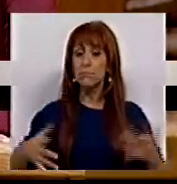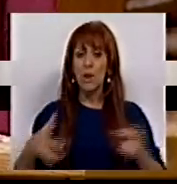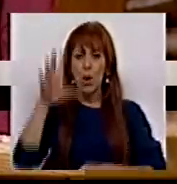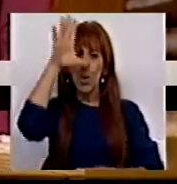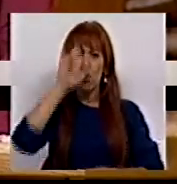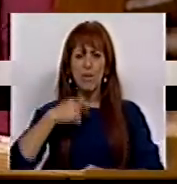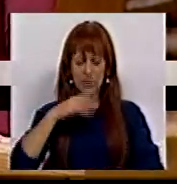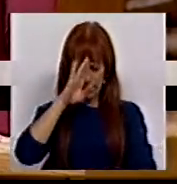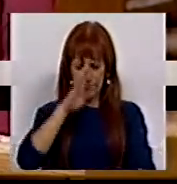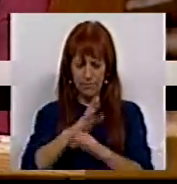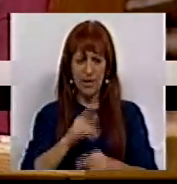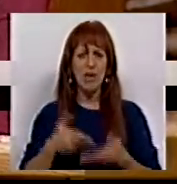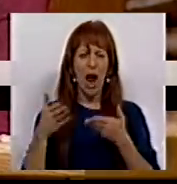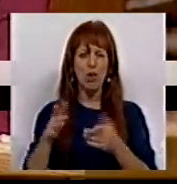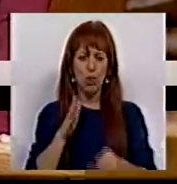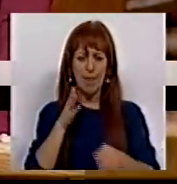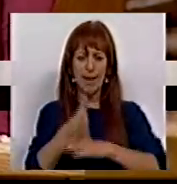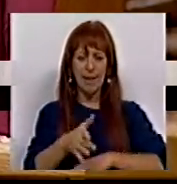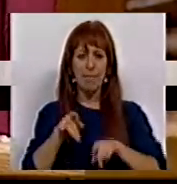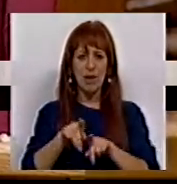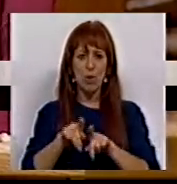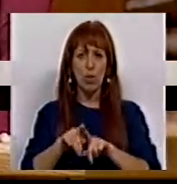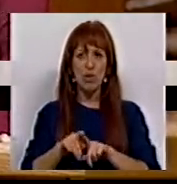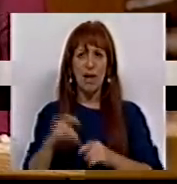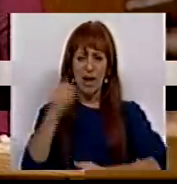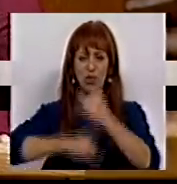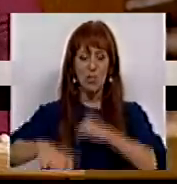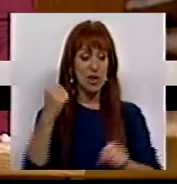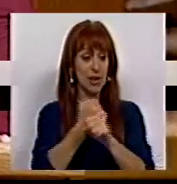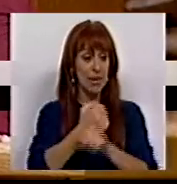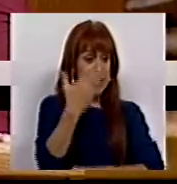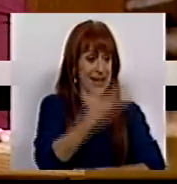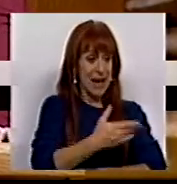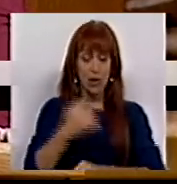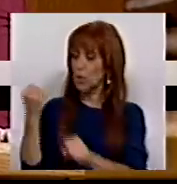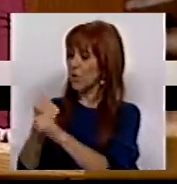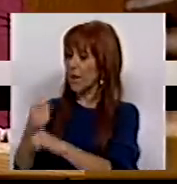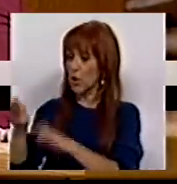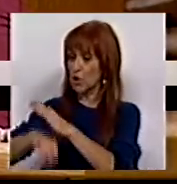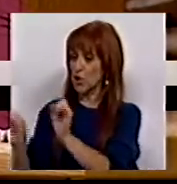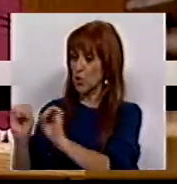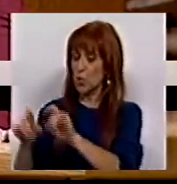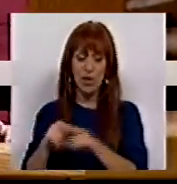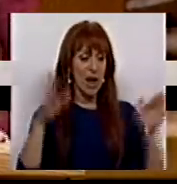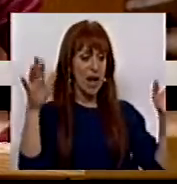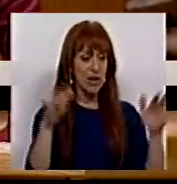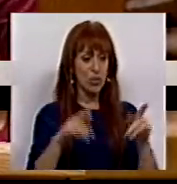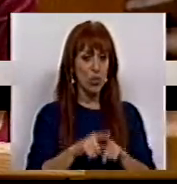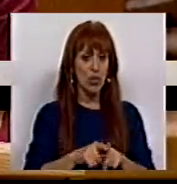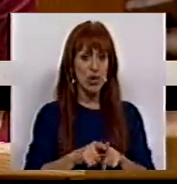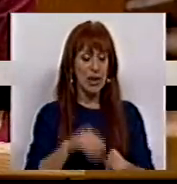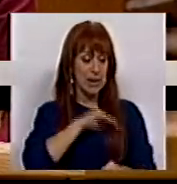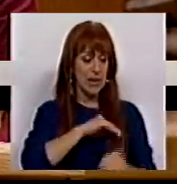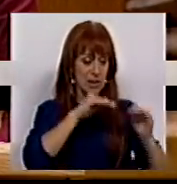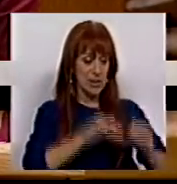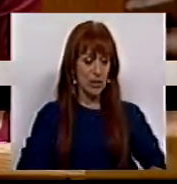o Governo está empenhado em contribuir diretamente para a substituição de emprego com direitos por emprego precário, para a redução direta dos